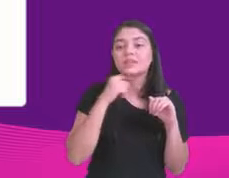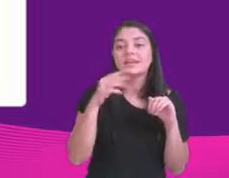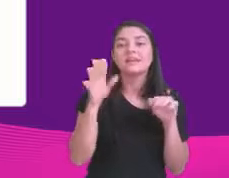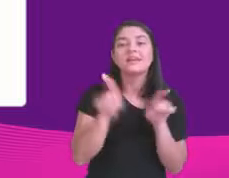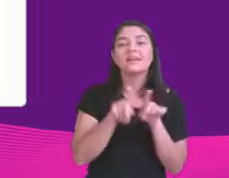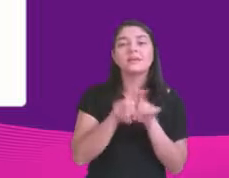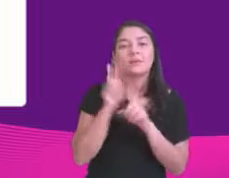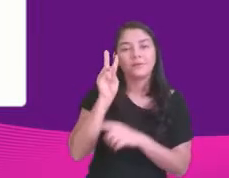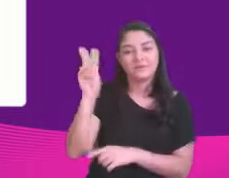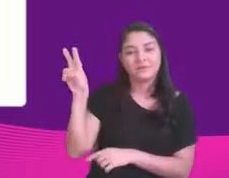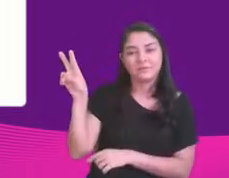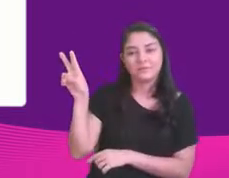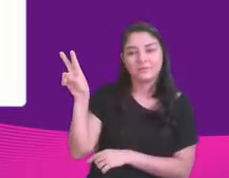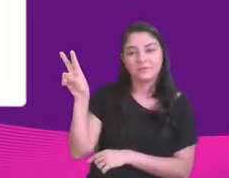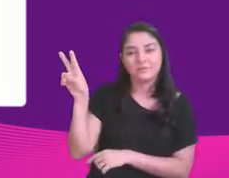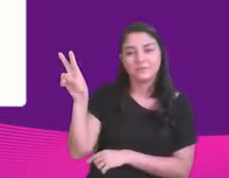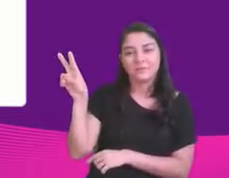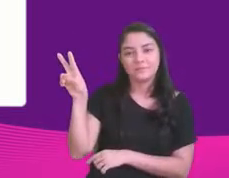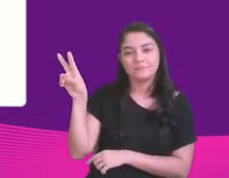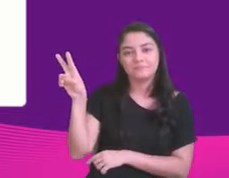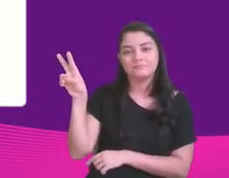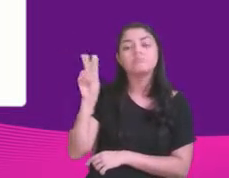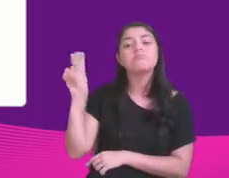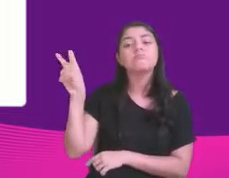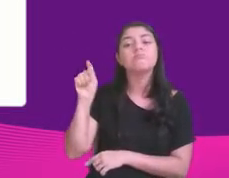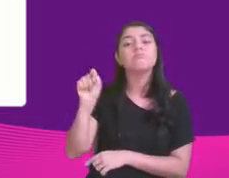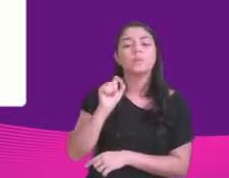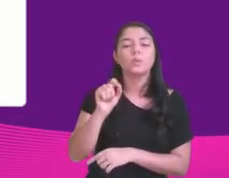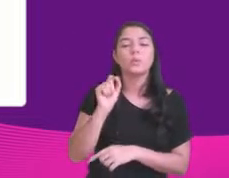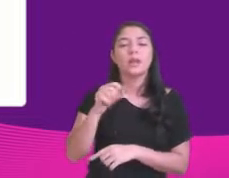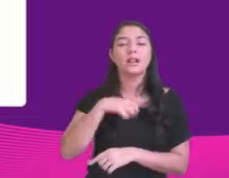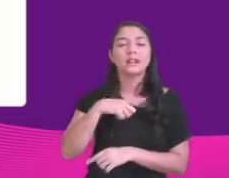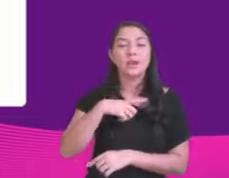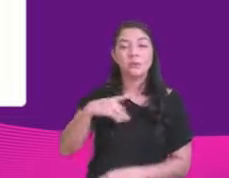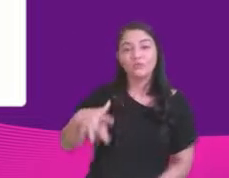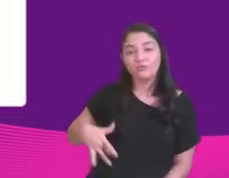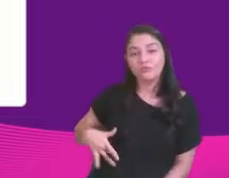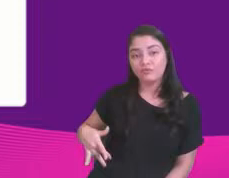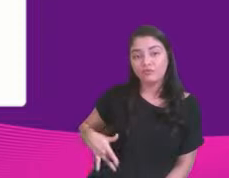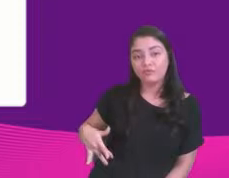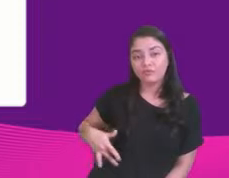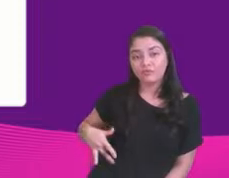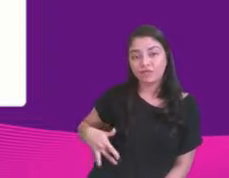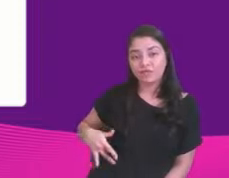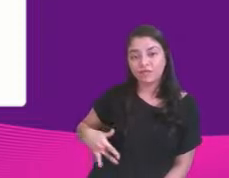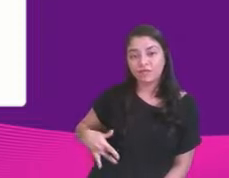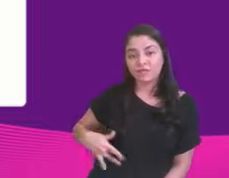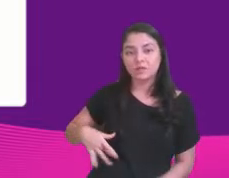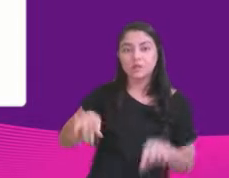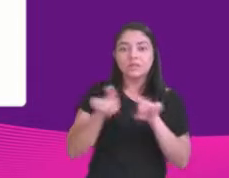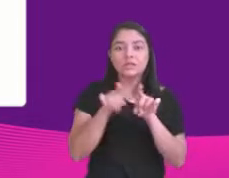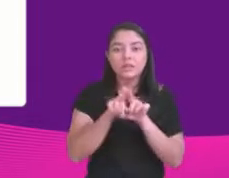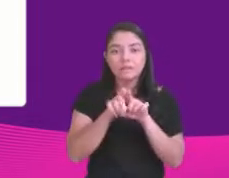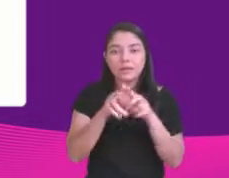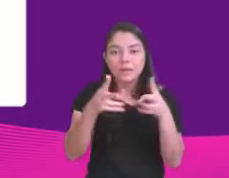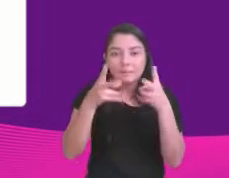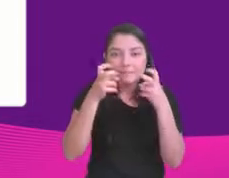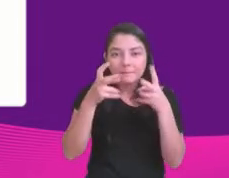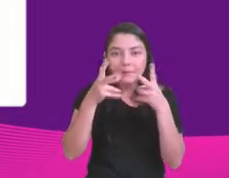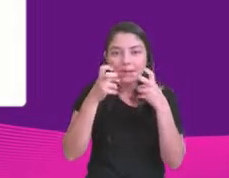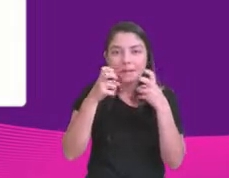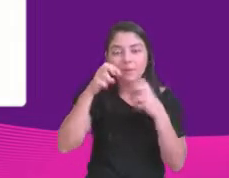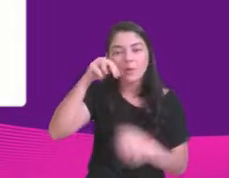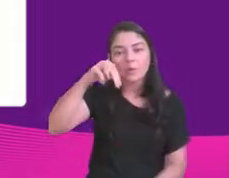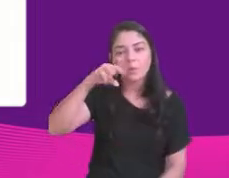essas fotos, aqui a gente tem o lado direito do fígado e a gente vê junto ao diafragma um nódulo, ele está aqui rechaçado por